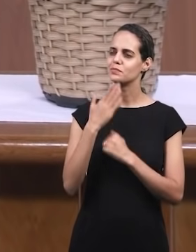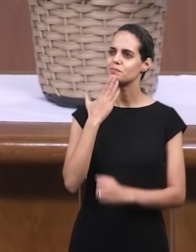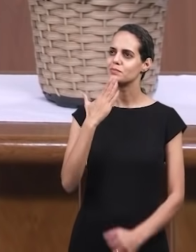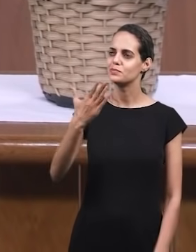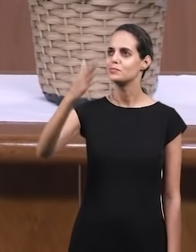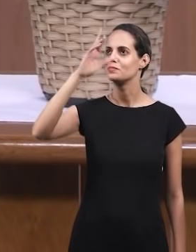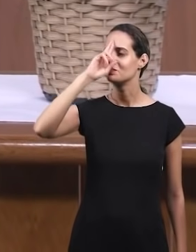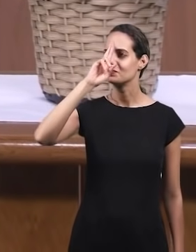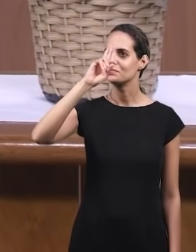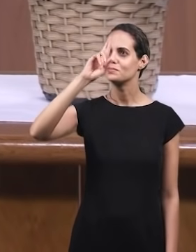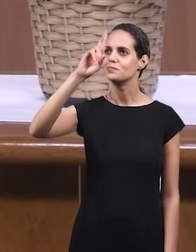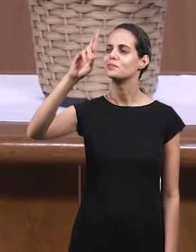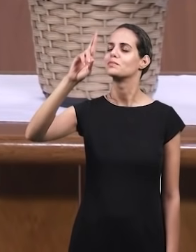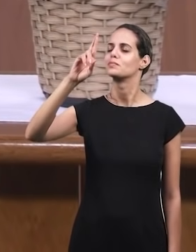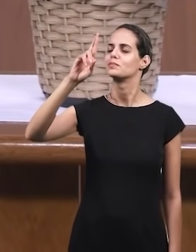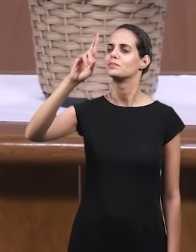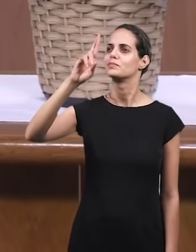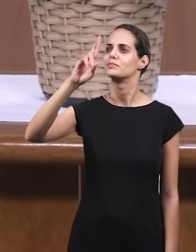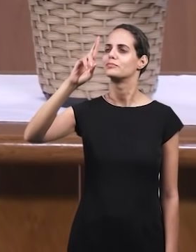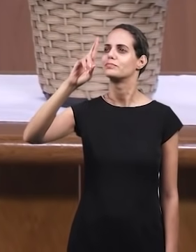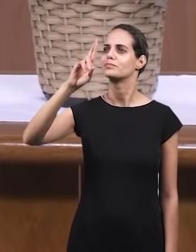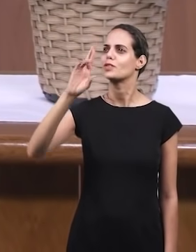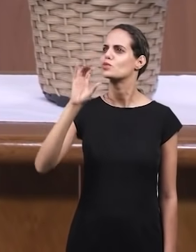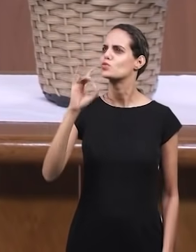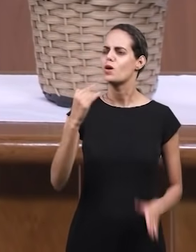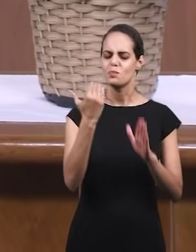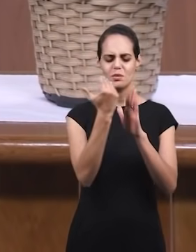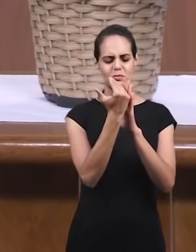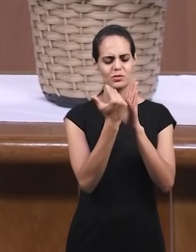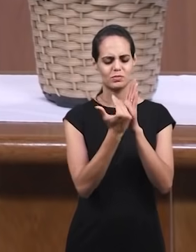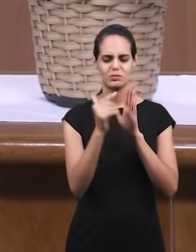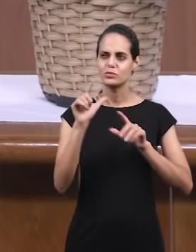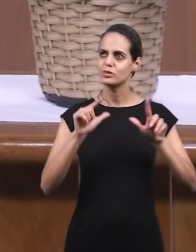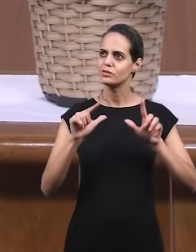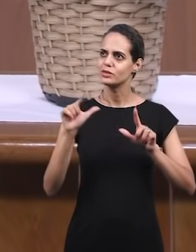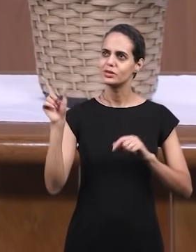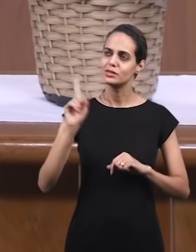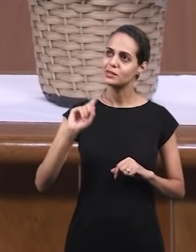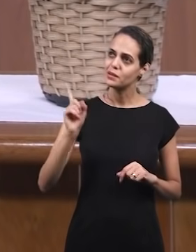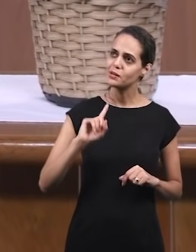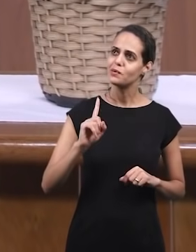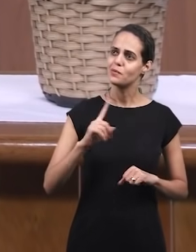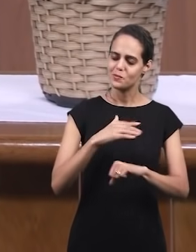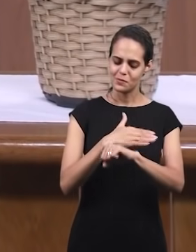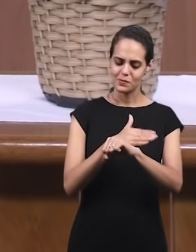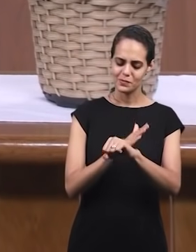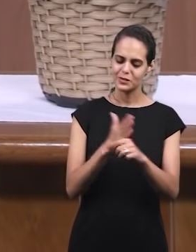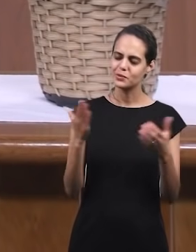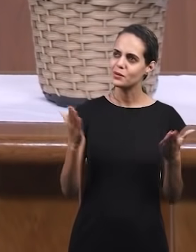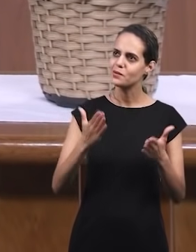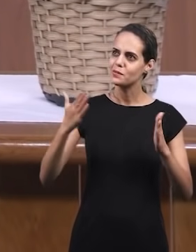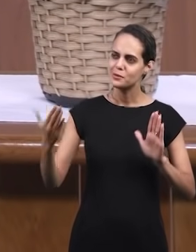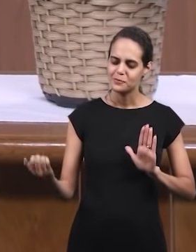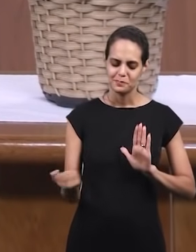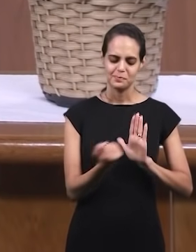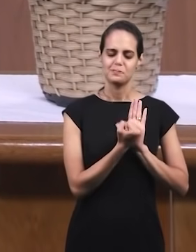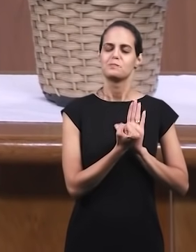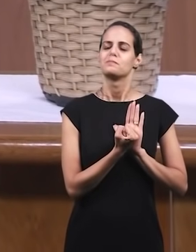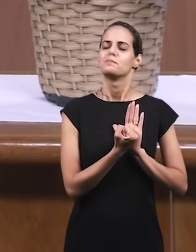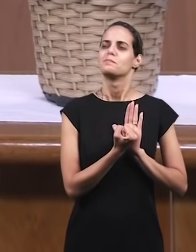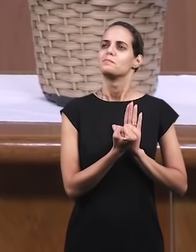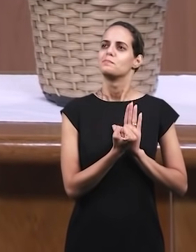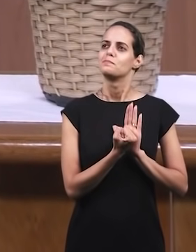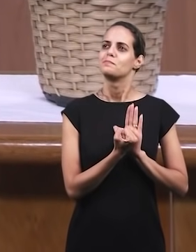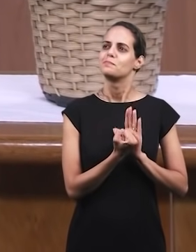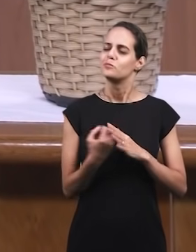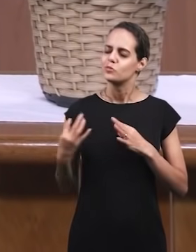pedido, Senhor, é que muito mais do que uma programação de TV, este momento seja um momento marcante na